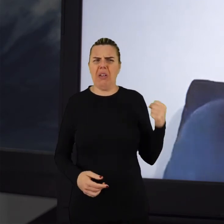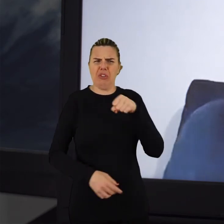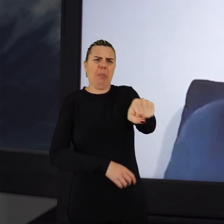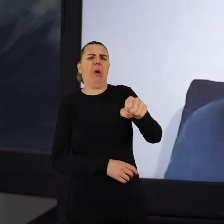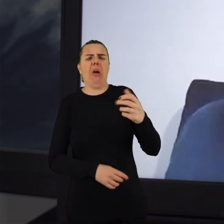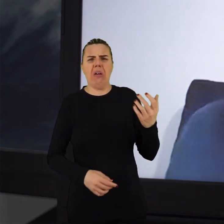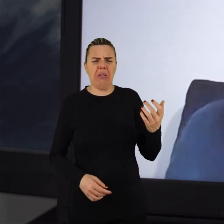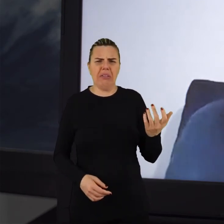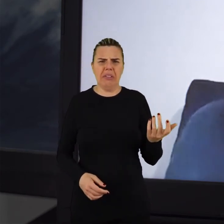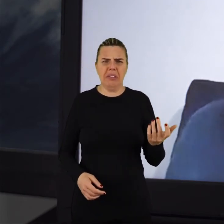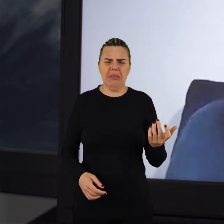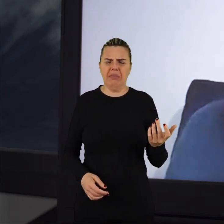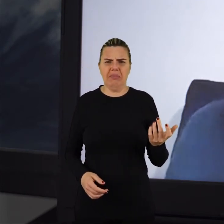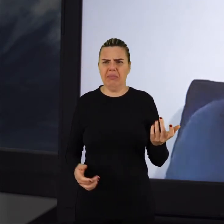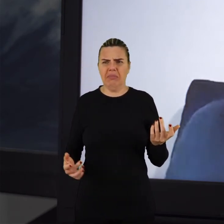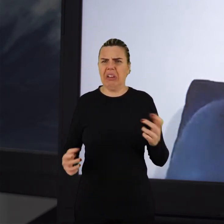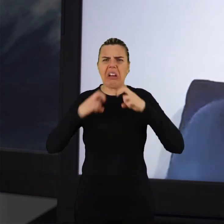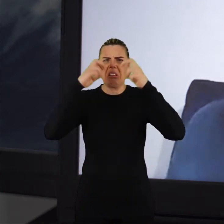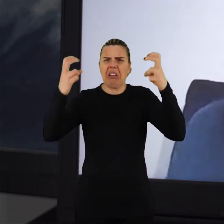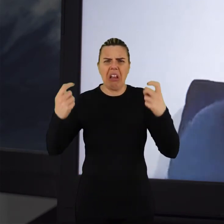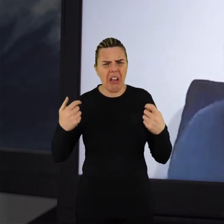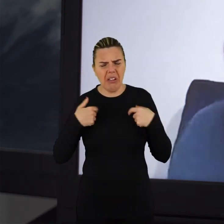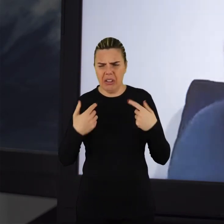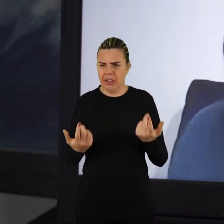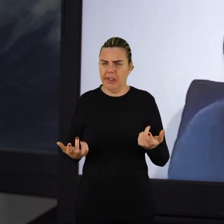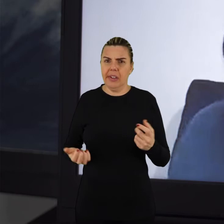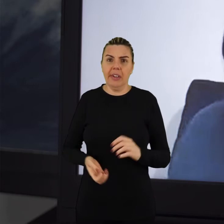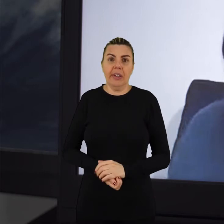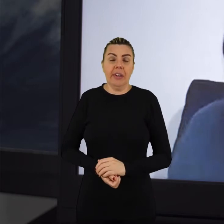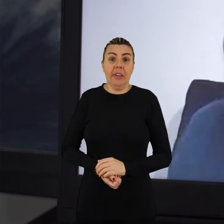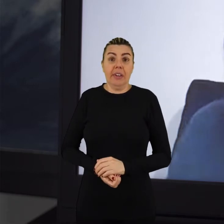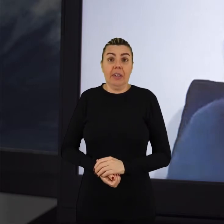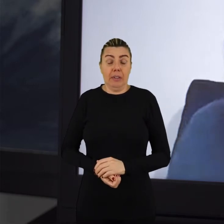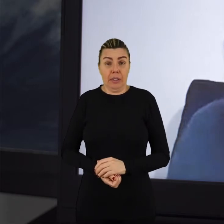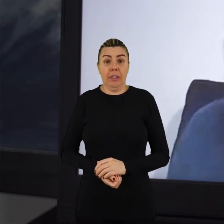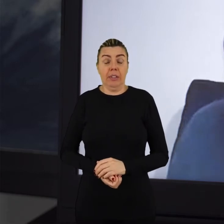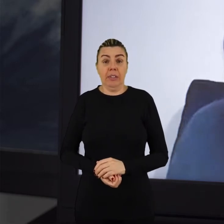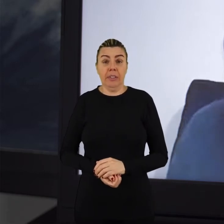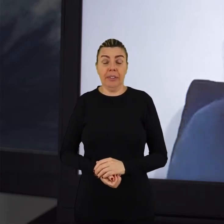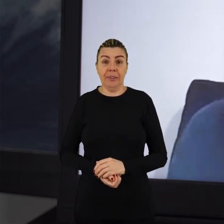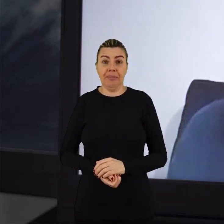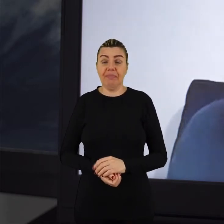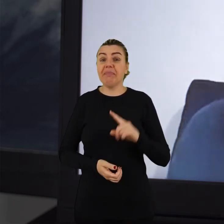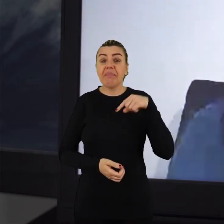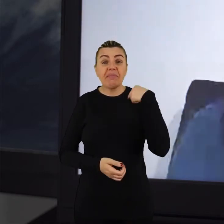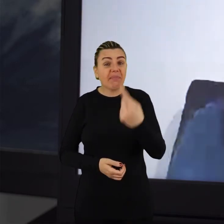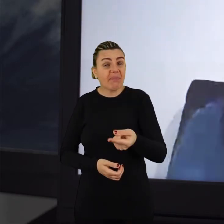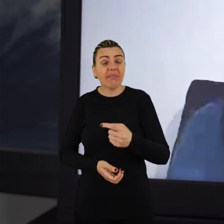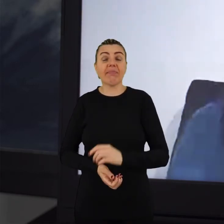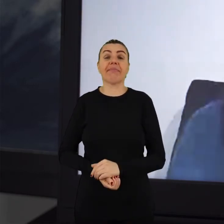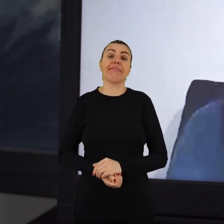porta e ficou gritando comigo. E Depois